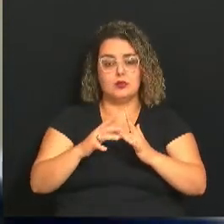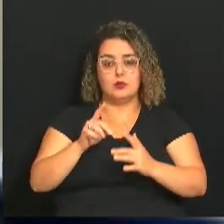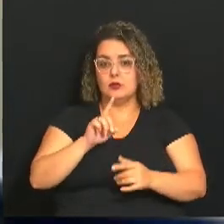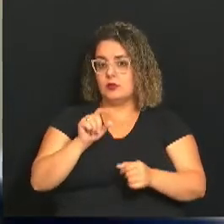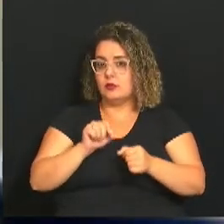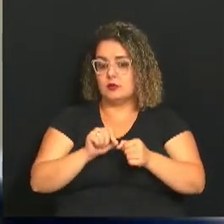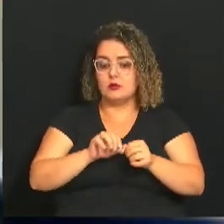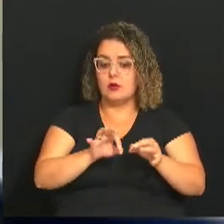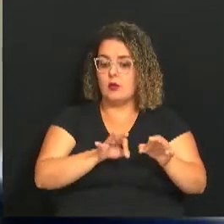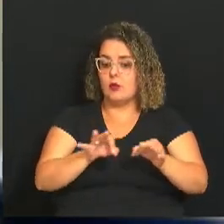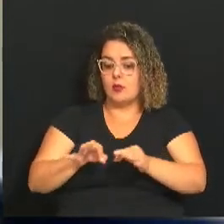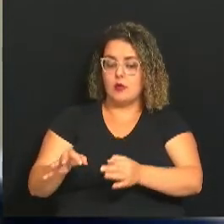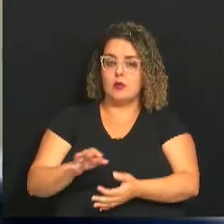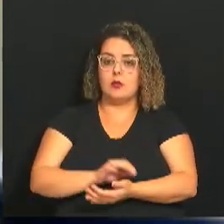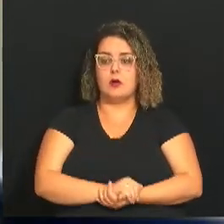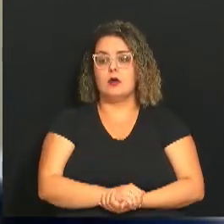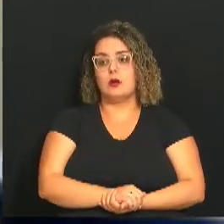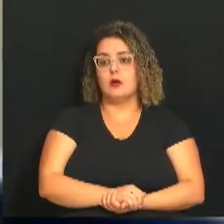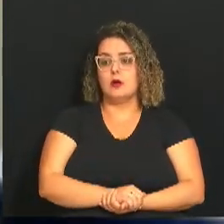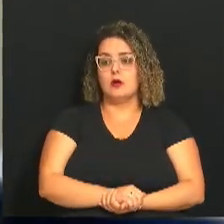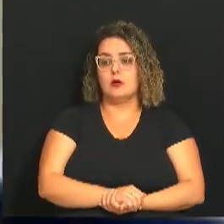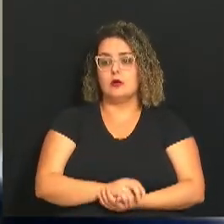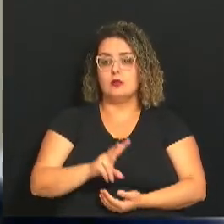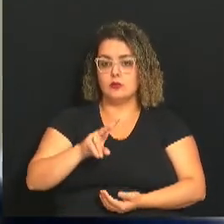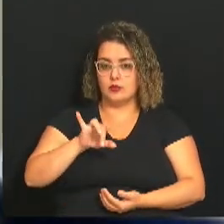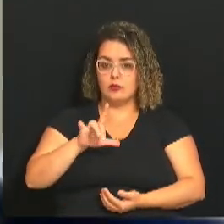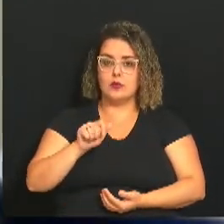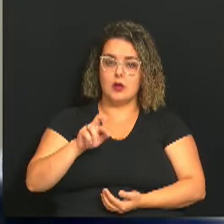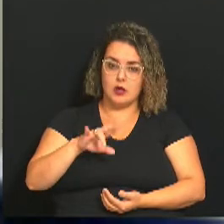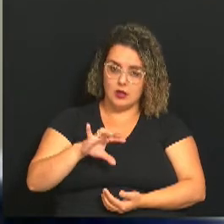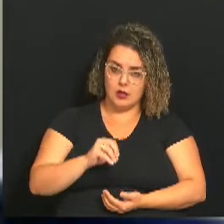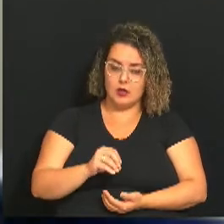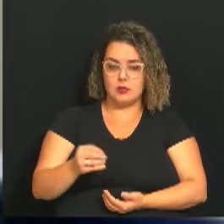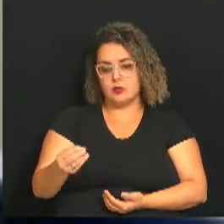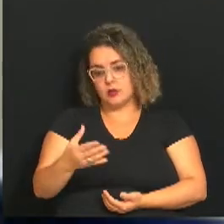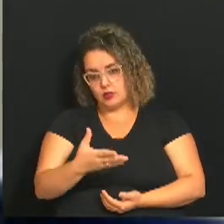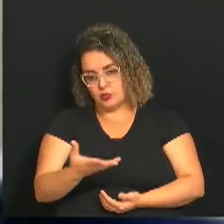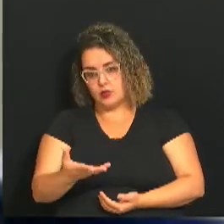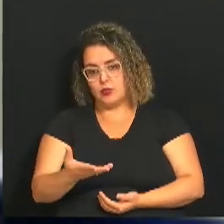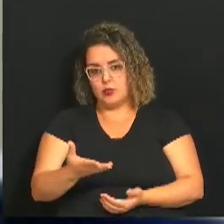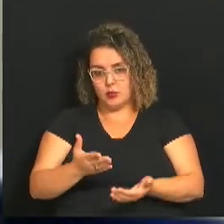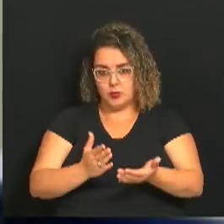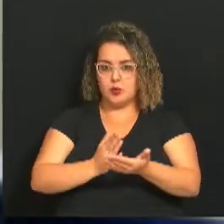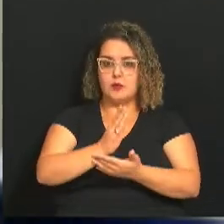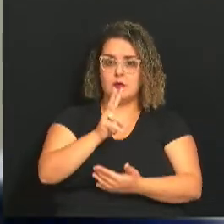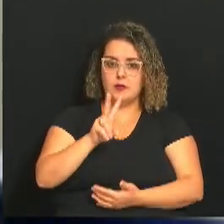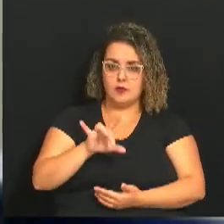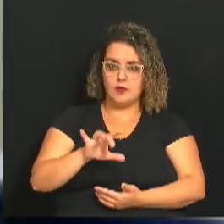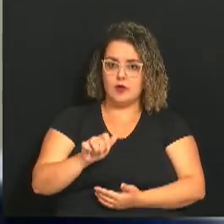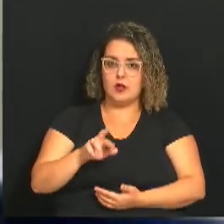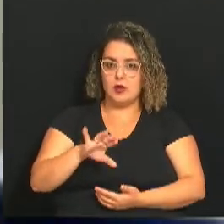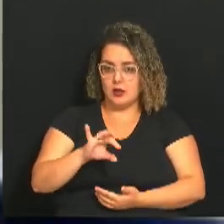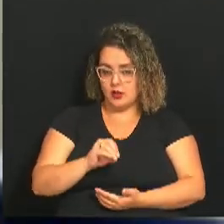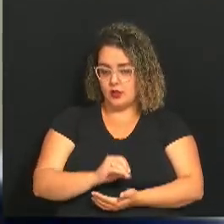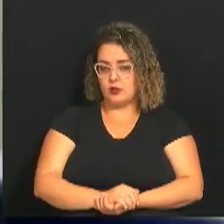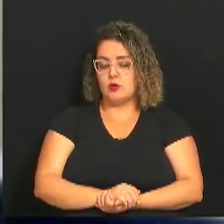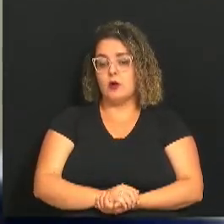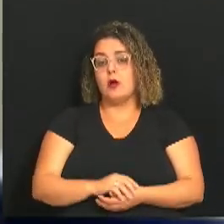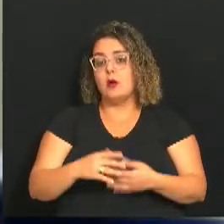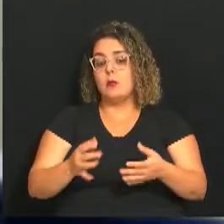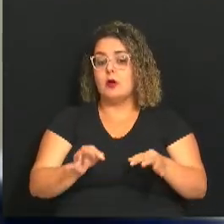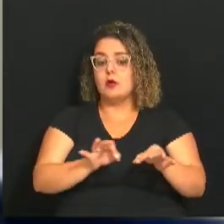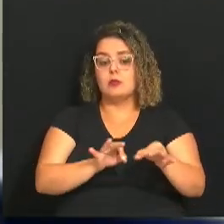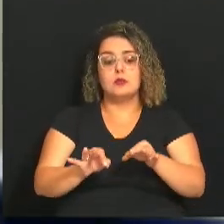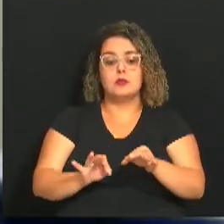projeto. É feito aí a parte do viário, que é uma coisa nova, né? Aprovar um viário, mas o projeto ele vem pronto da empresa,